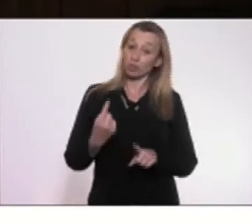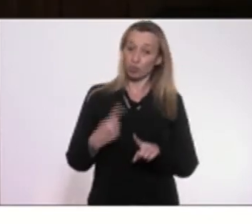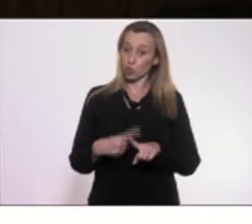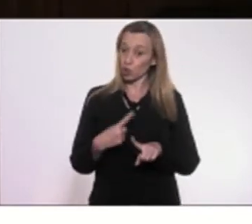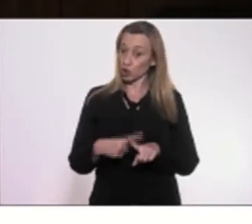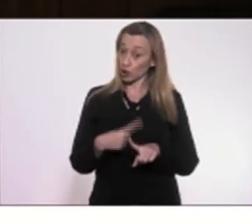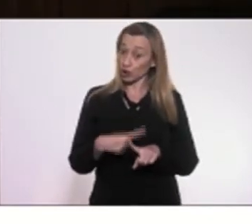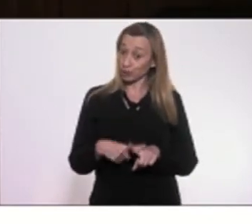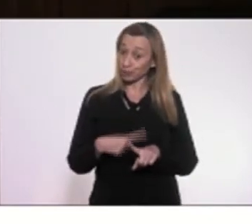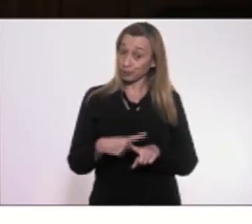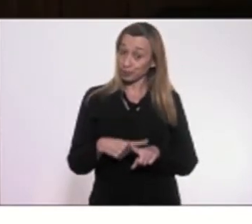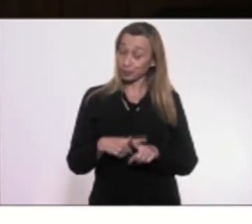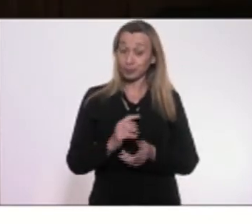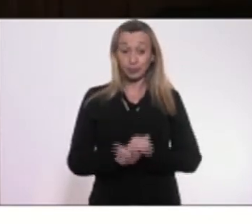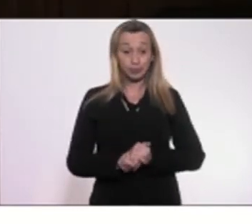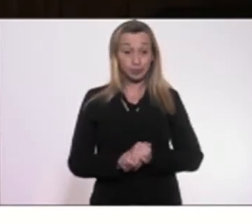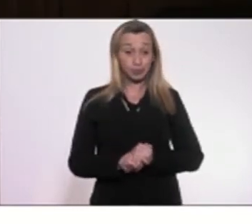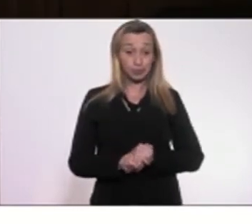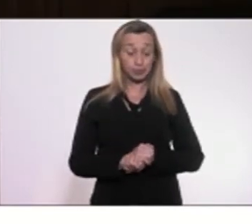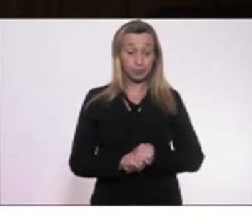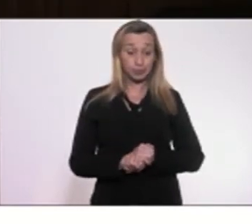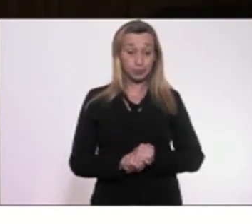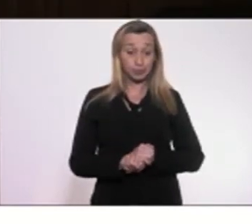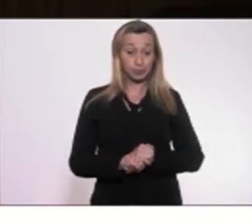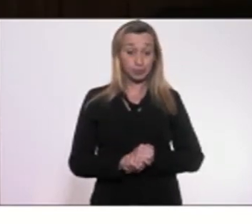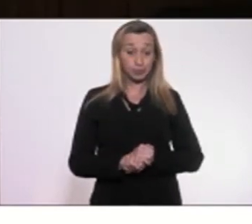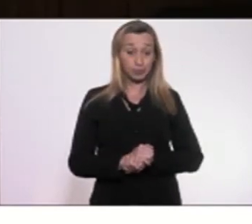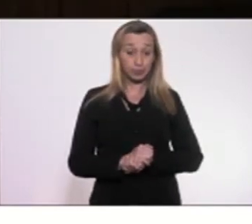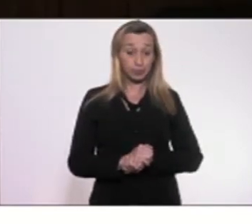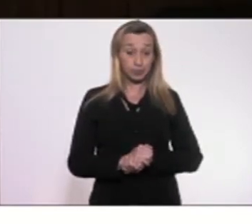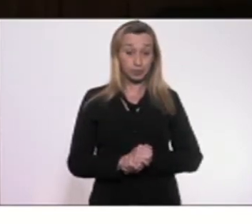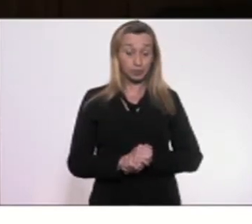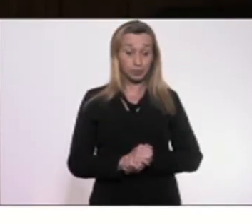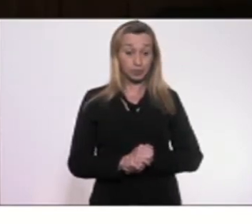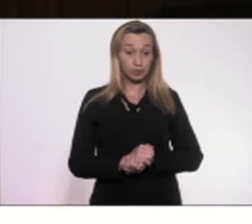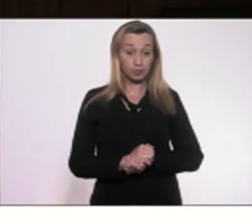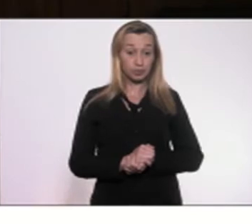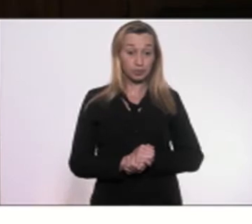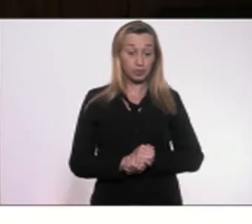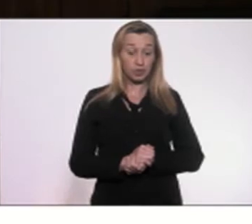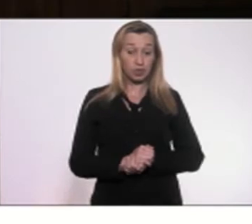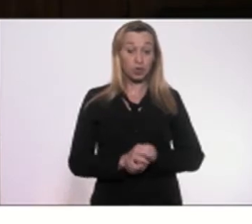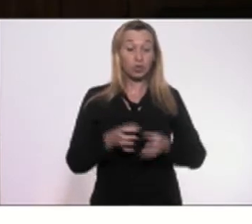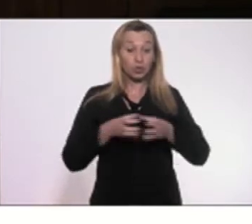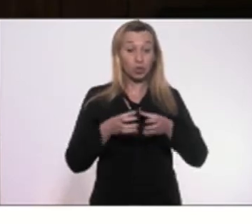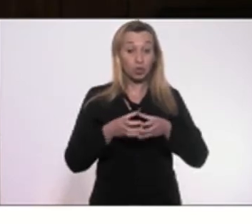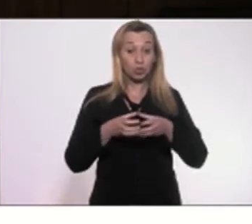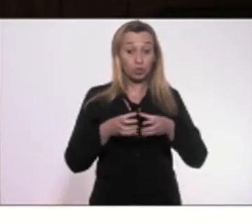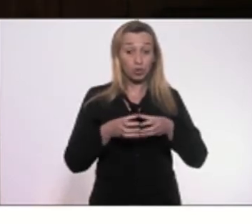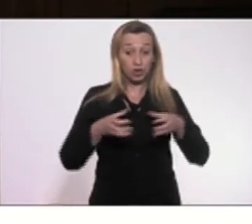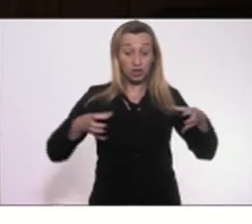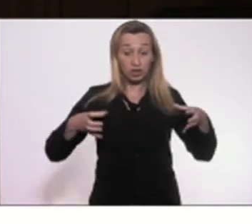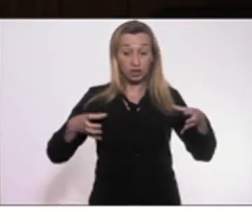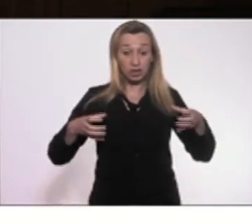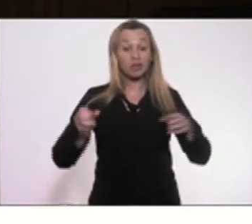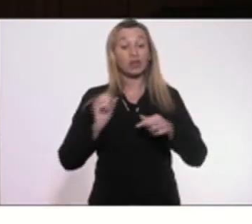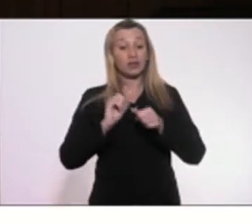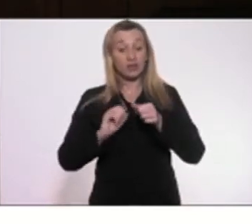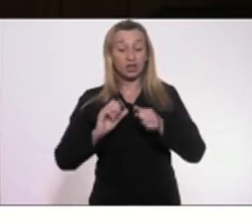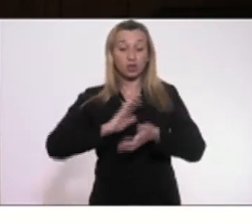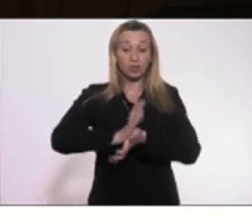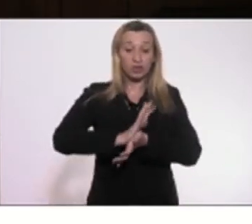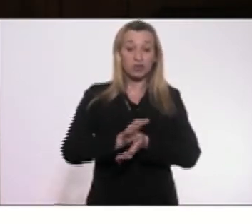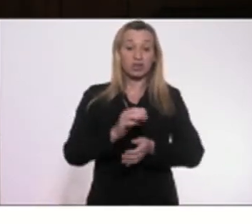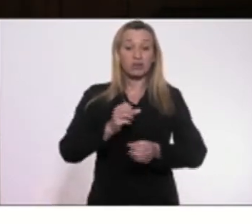Porque a onda faz com que o preconceito cada vez demarque mais